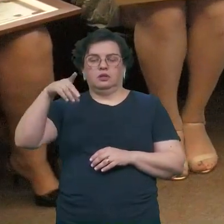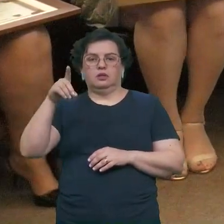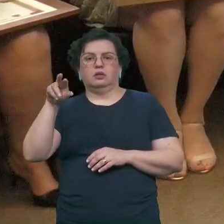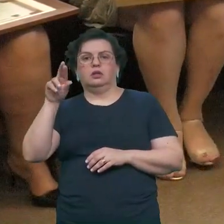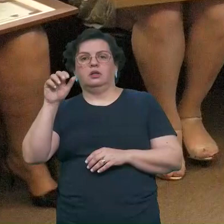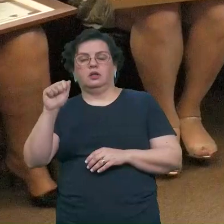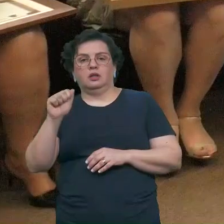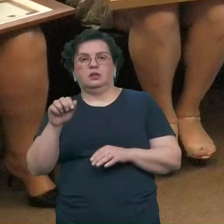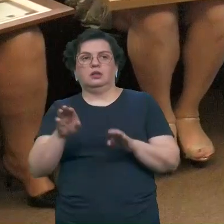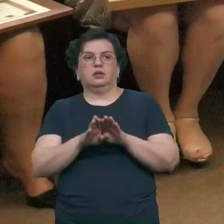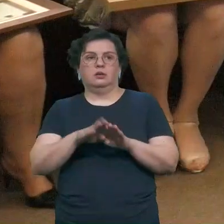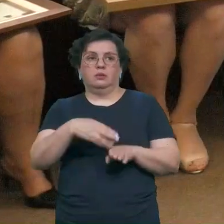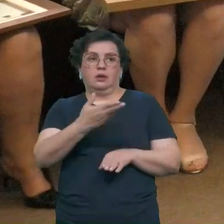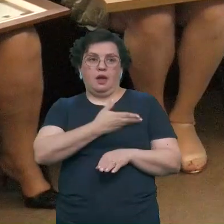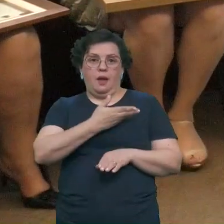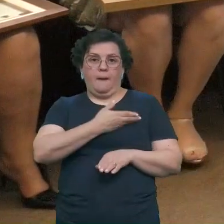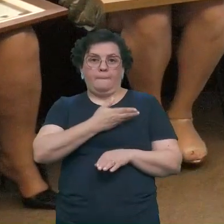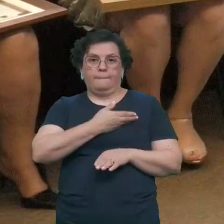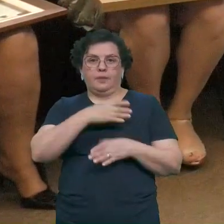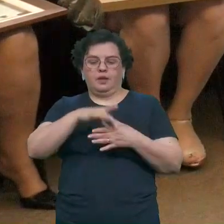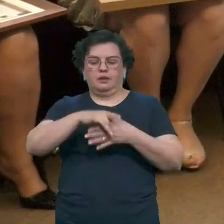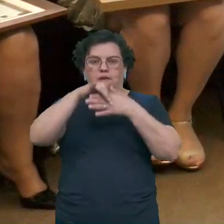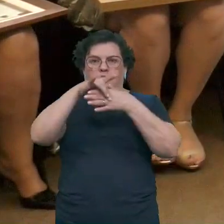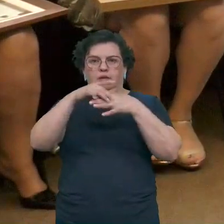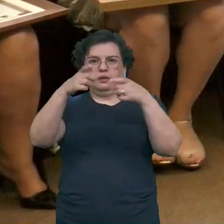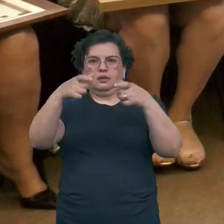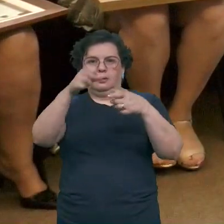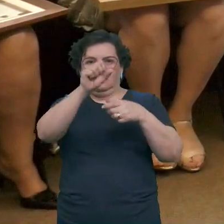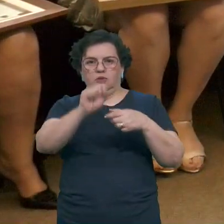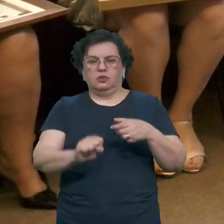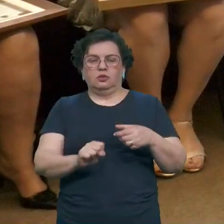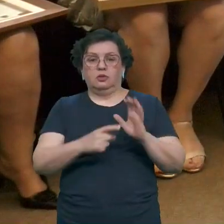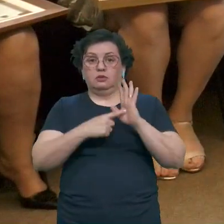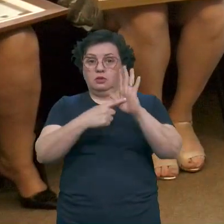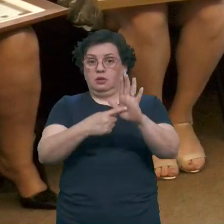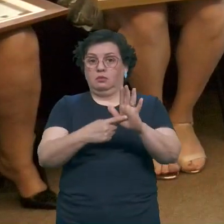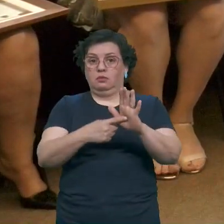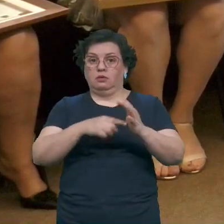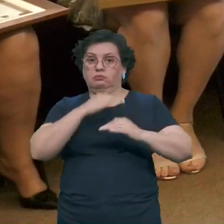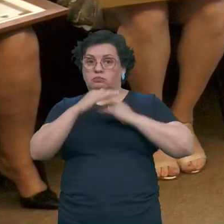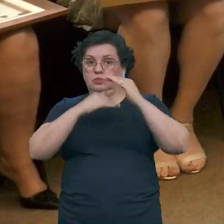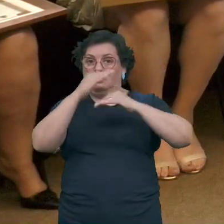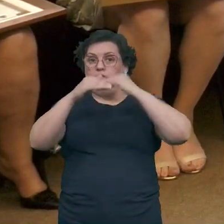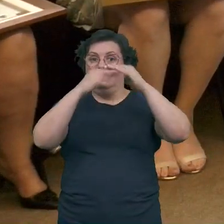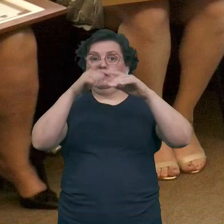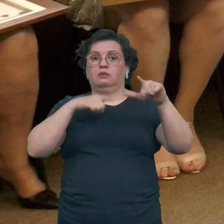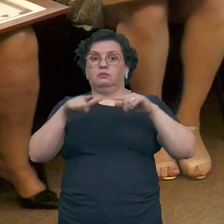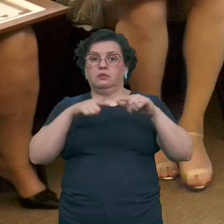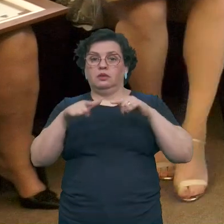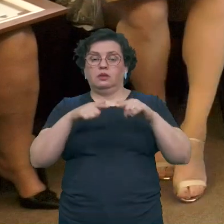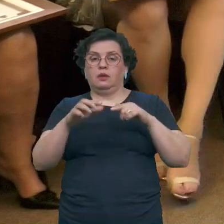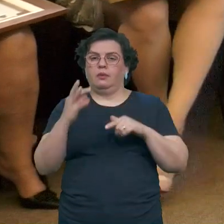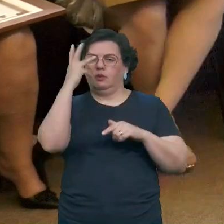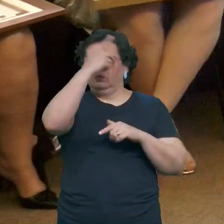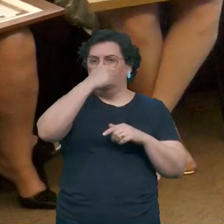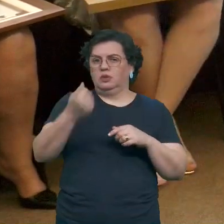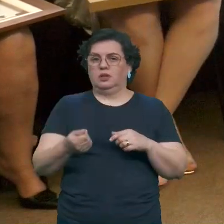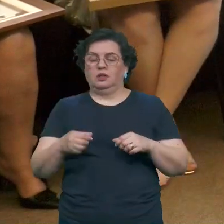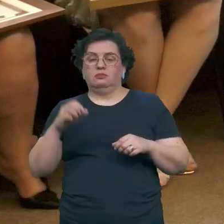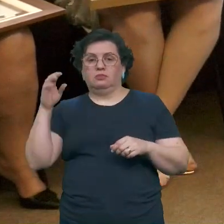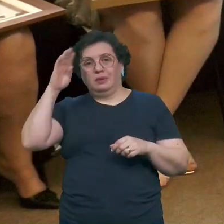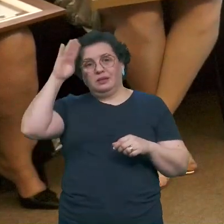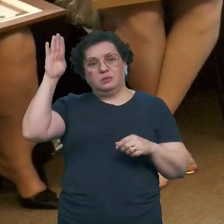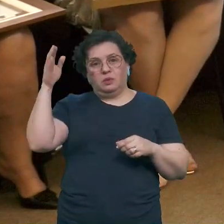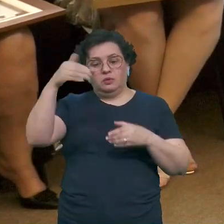amiga também, uma grande liderança da Zona Sul, que se destaca, vem desenvolvendo um papel aí na pandemia muito